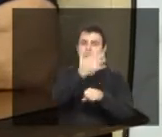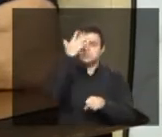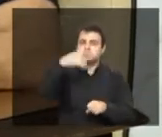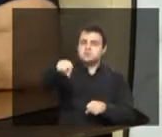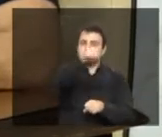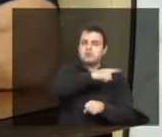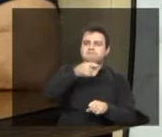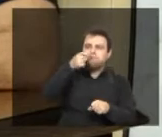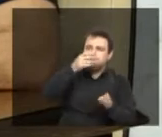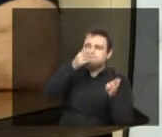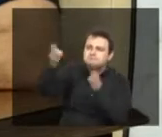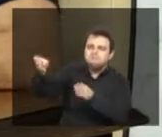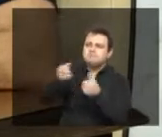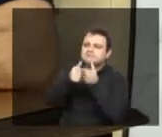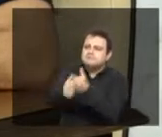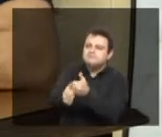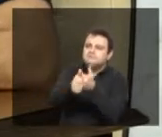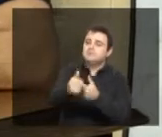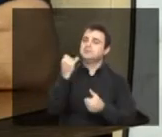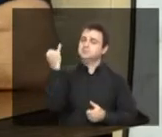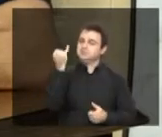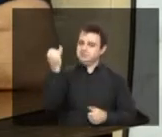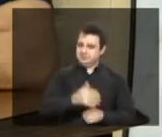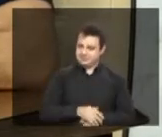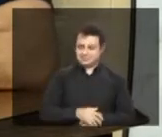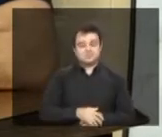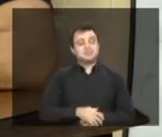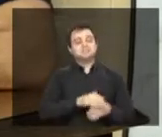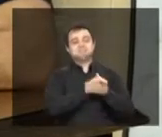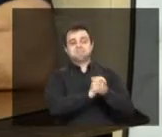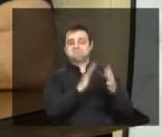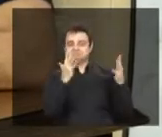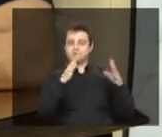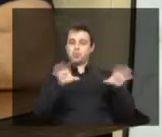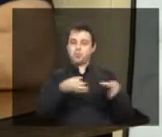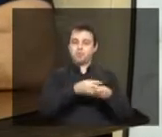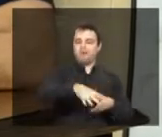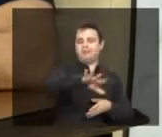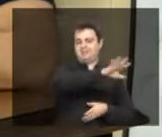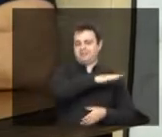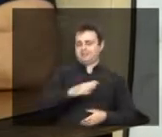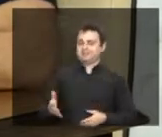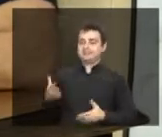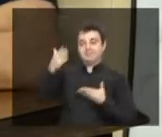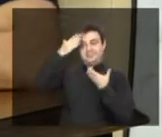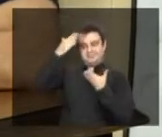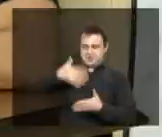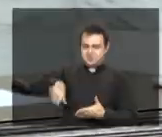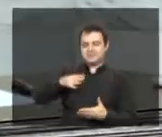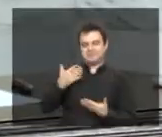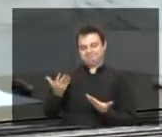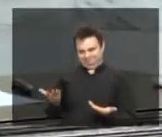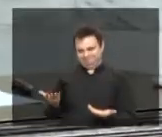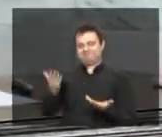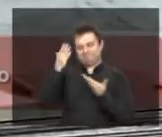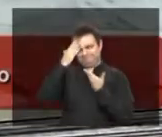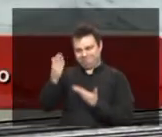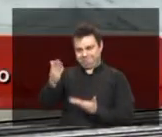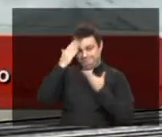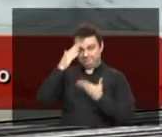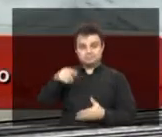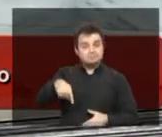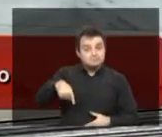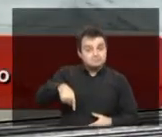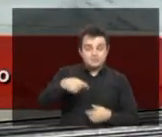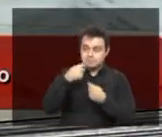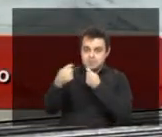pessoal sempre acompanhar. Quero parabenizar, viu? E levo um abraço aí para toda a equipe. Obrigado, nós que agradecemos. Bom, se você